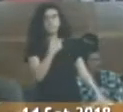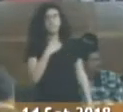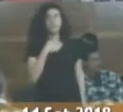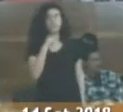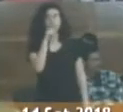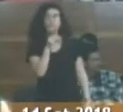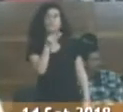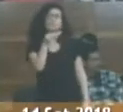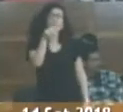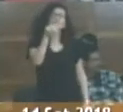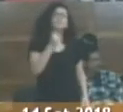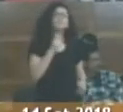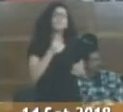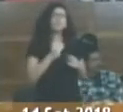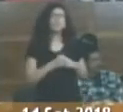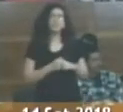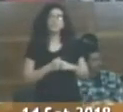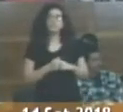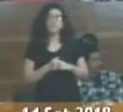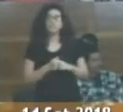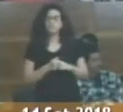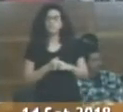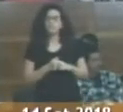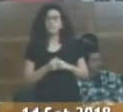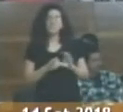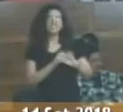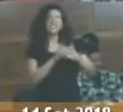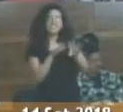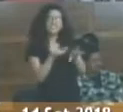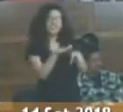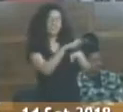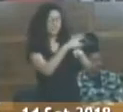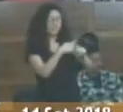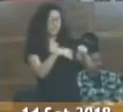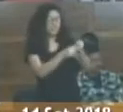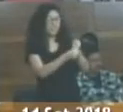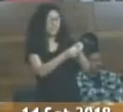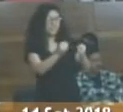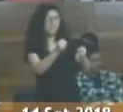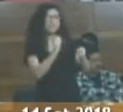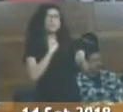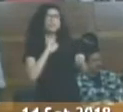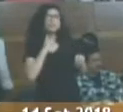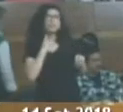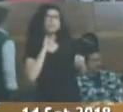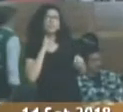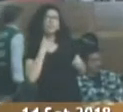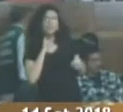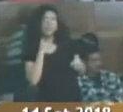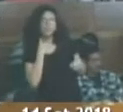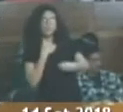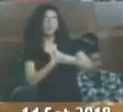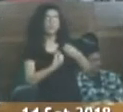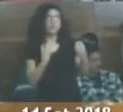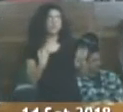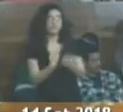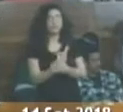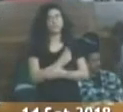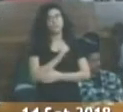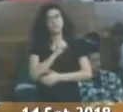de jeito nenhum, deixar a nossa Baía ser poluída, como aconteceu no Rio de